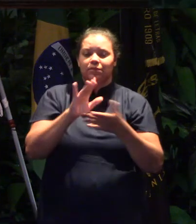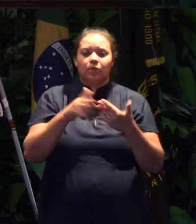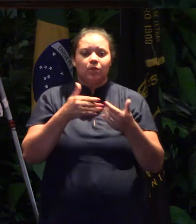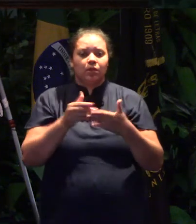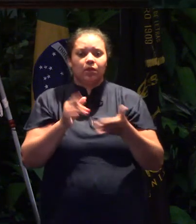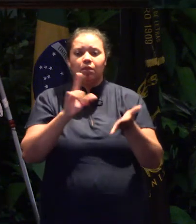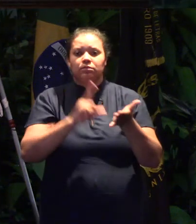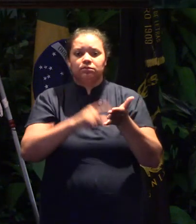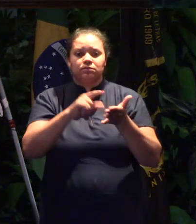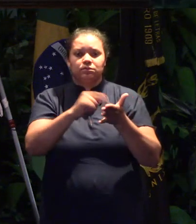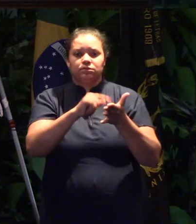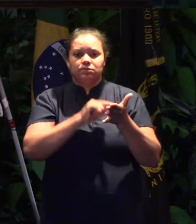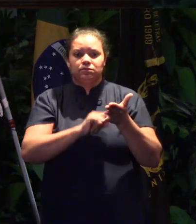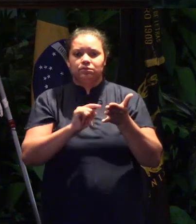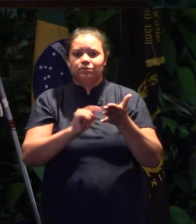tela.